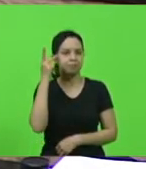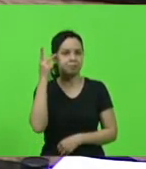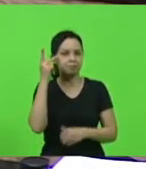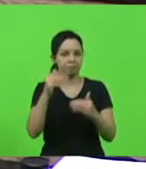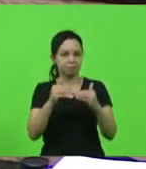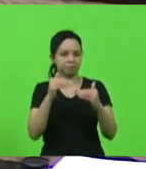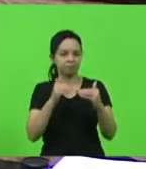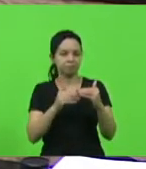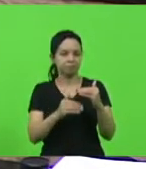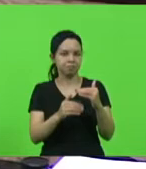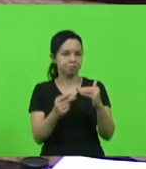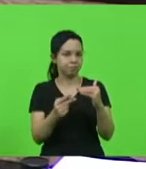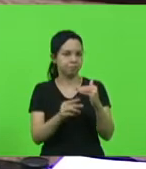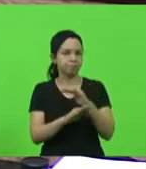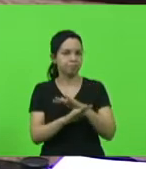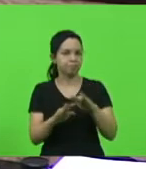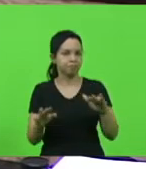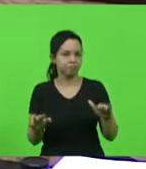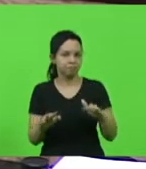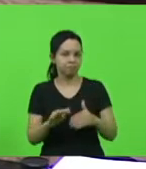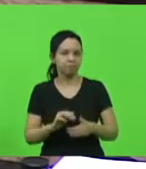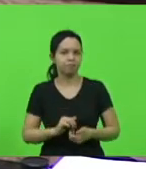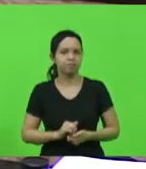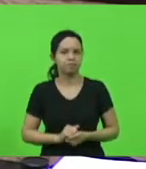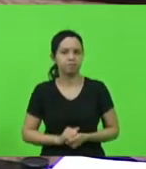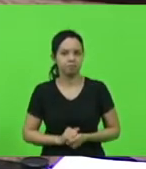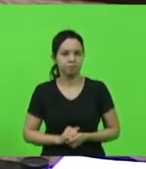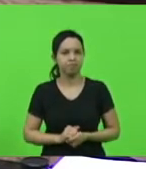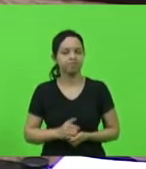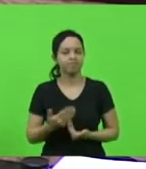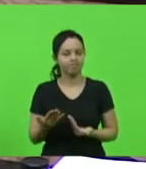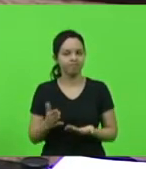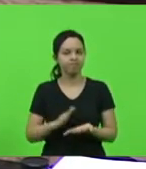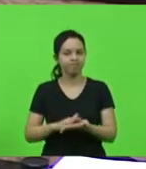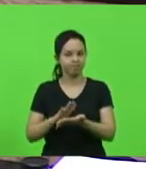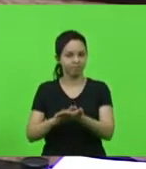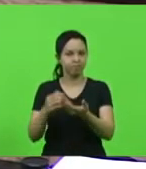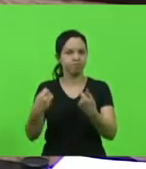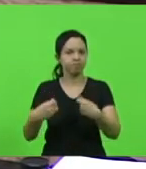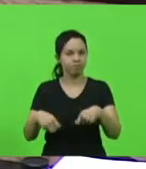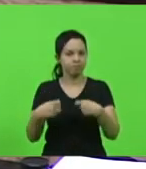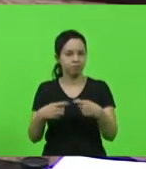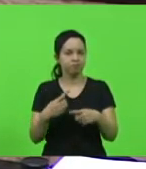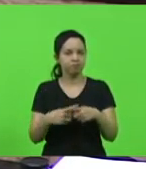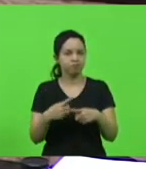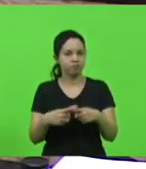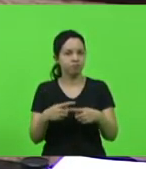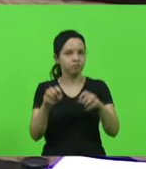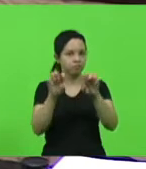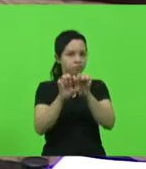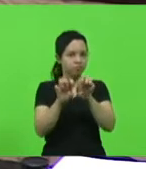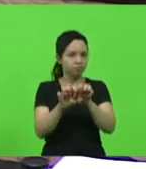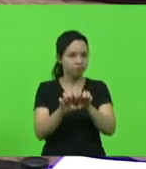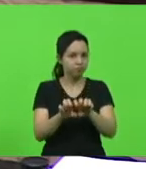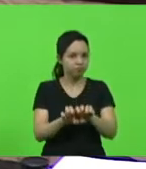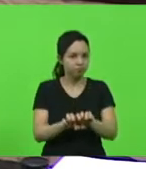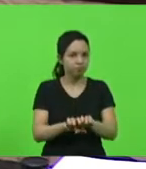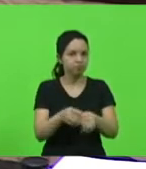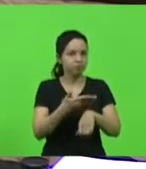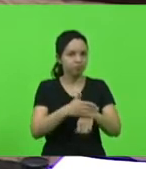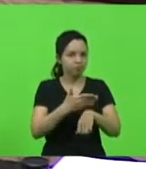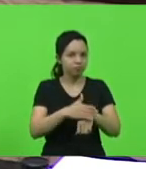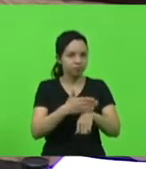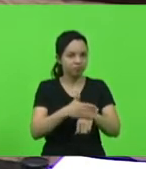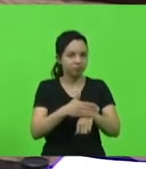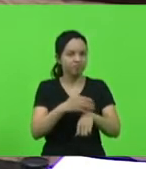nossos atletas, porque as estruturas de treinamento disponíveis aqui são bastante precárias. Em todo o nosso estado, existem apenas